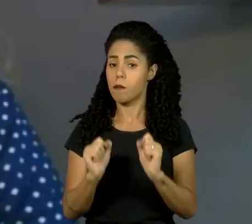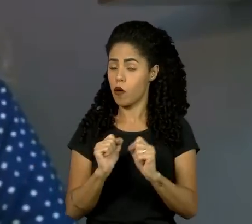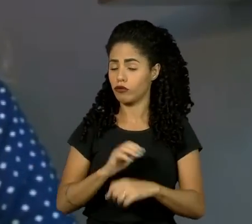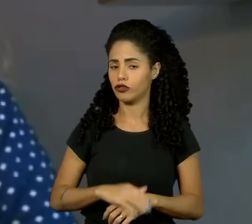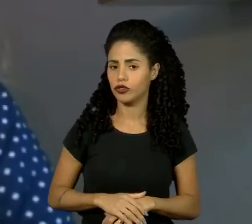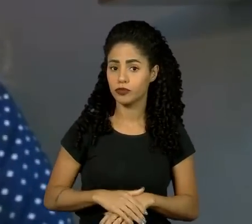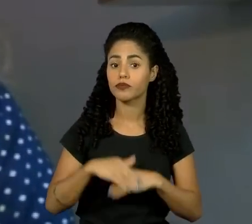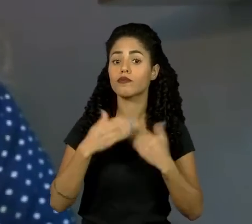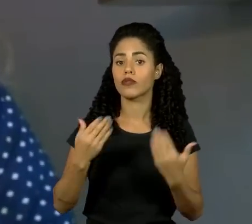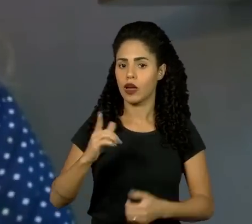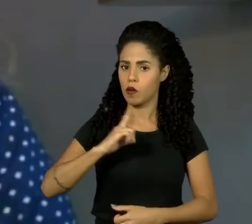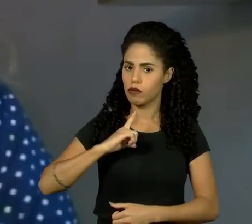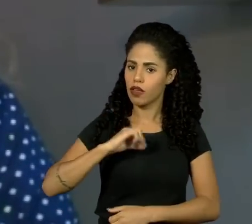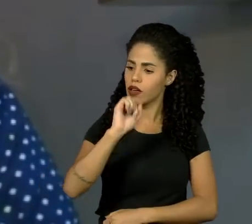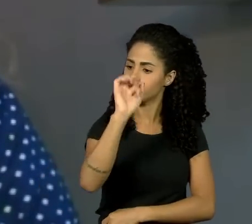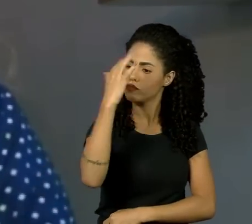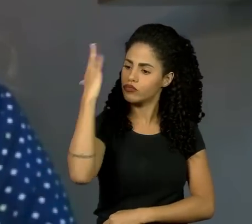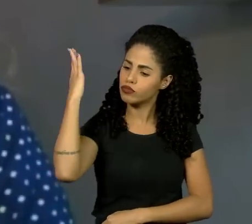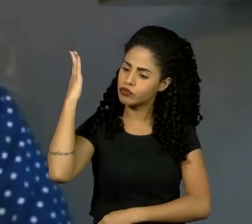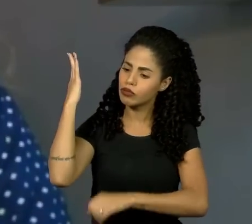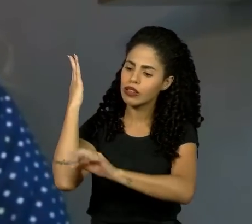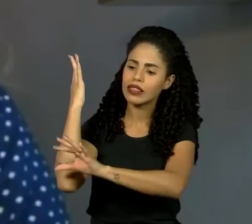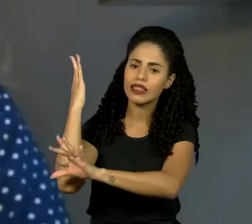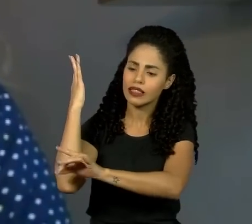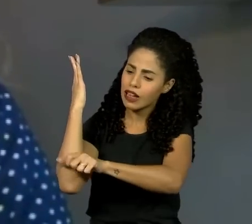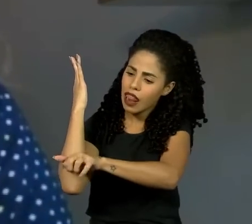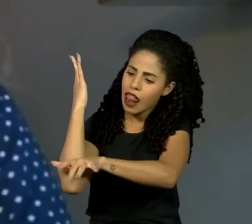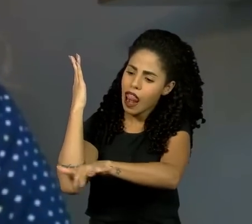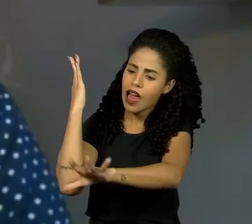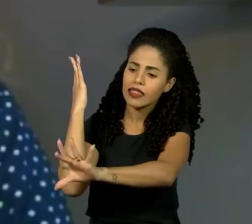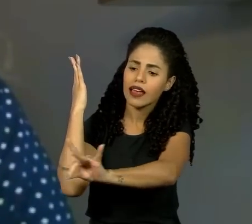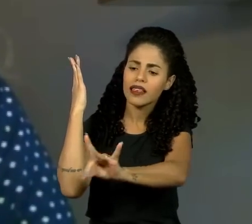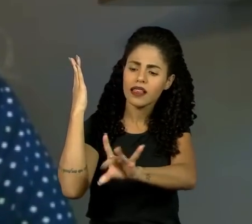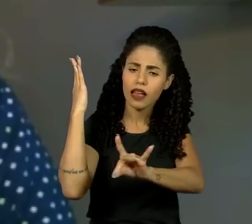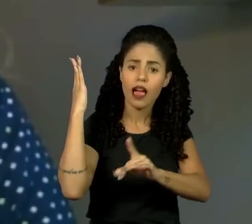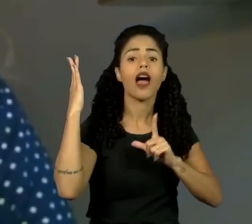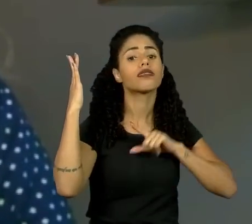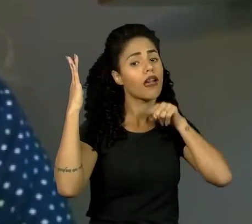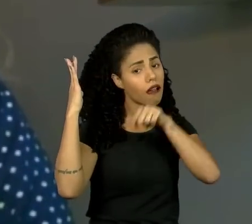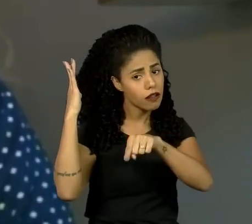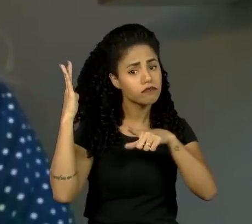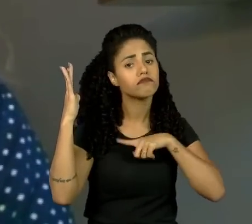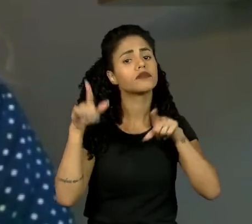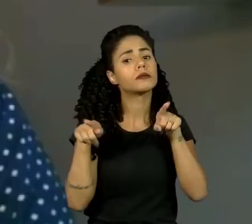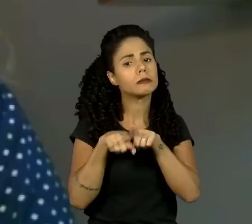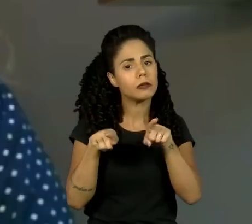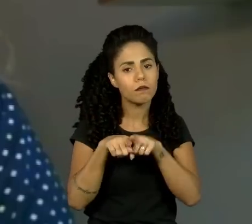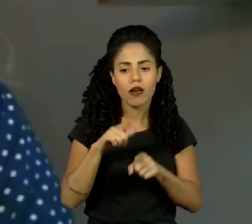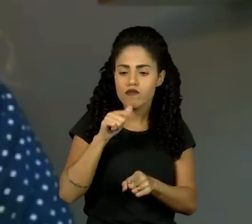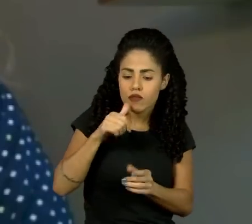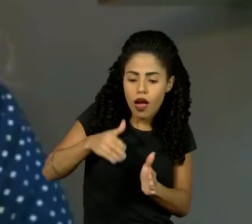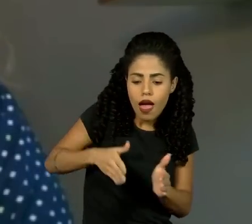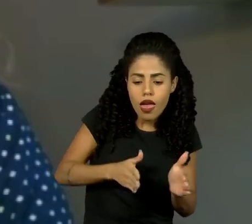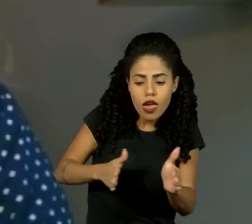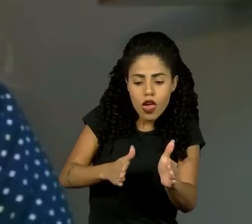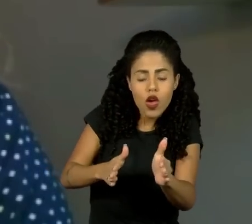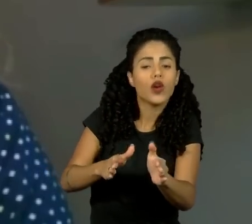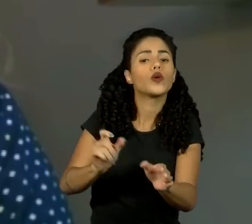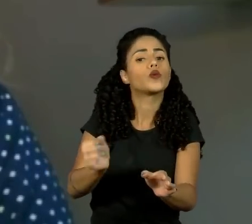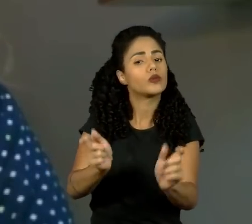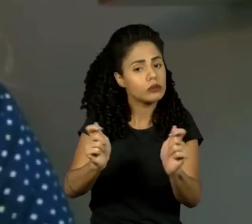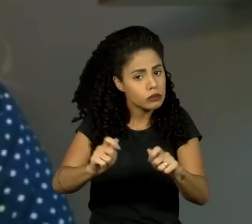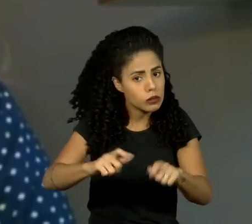de mangues, de estuários, de restingas, de margens de rios com influência de maré,